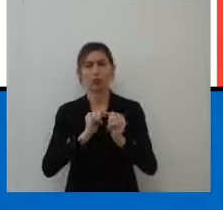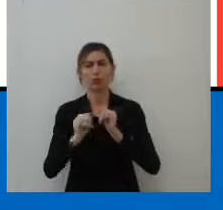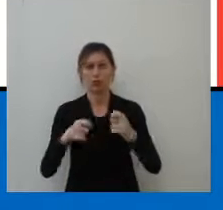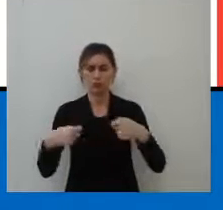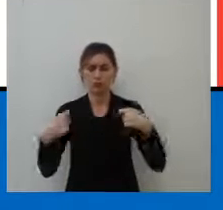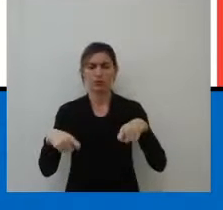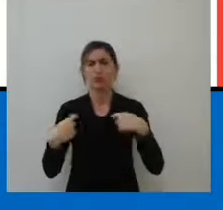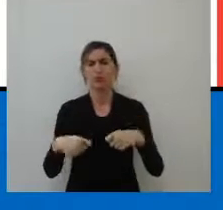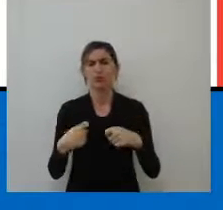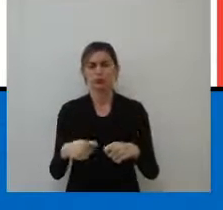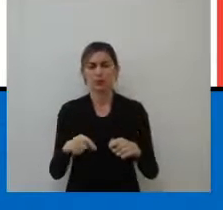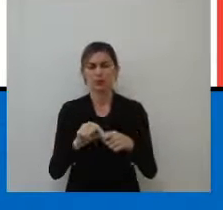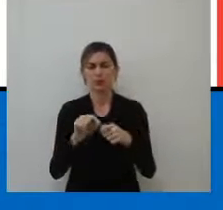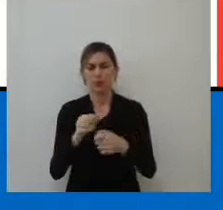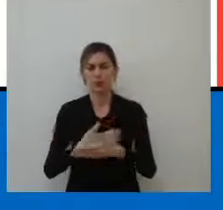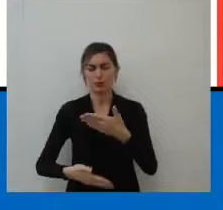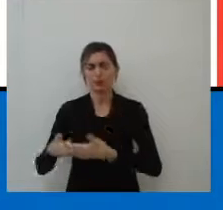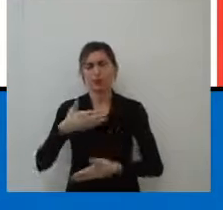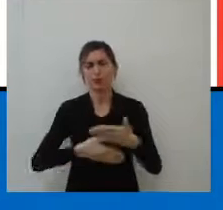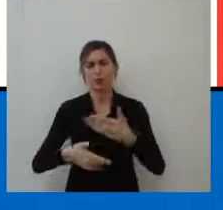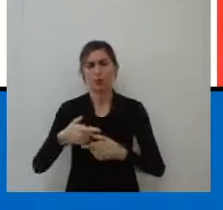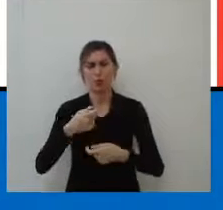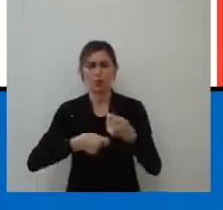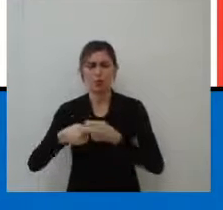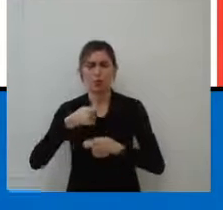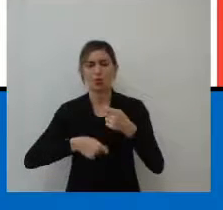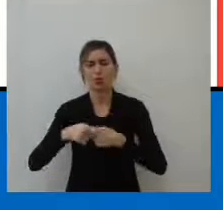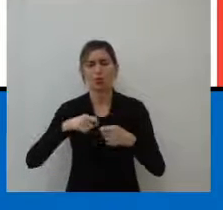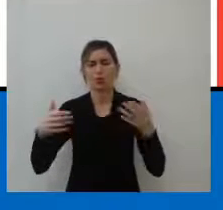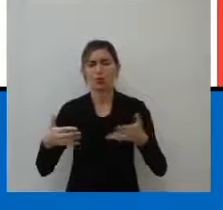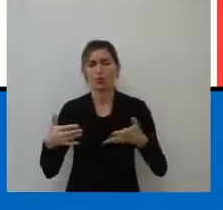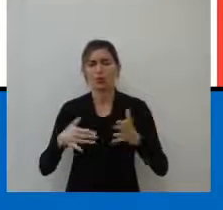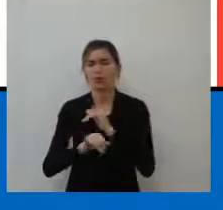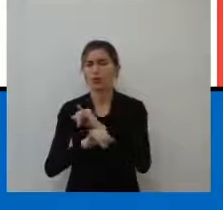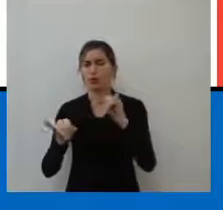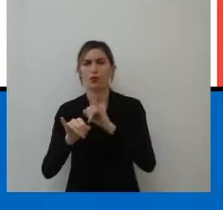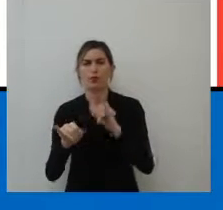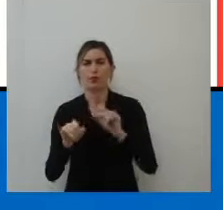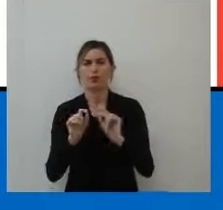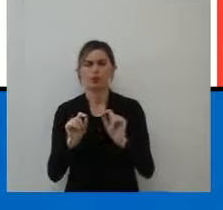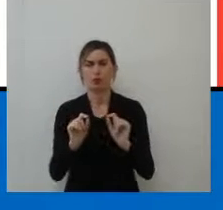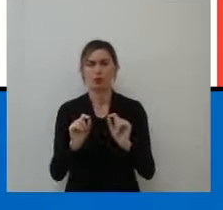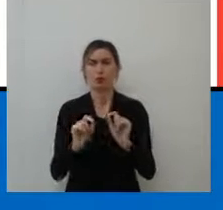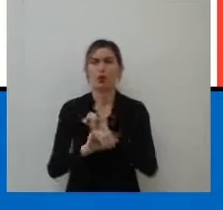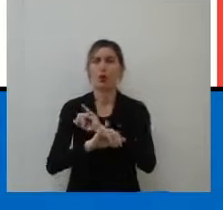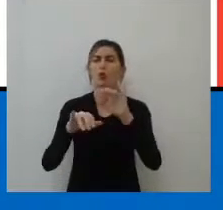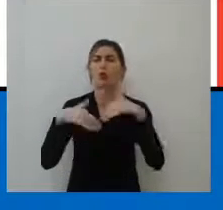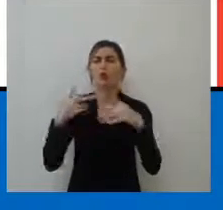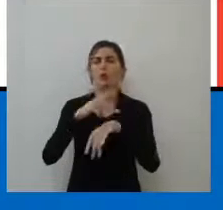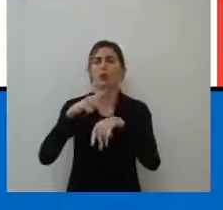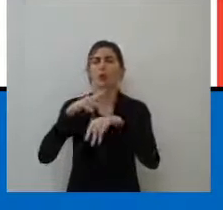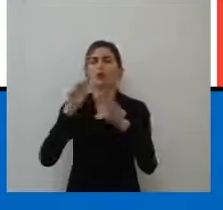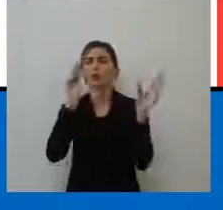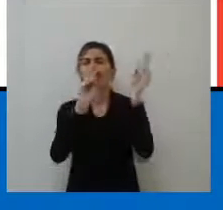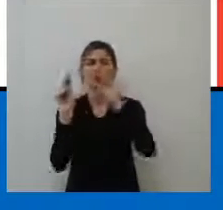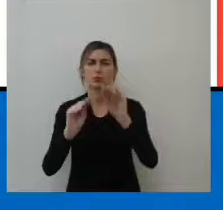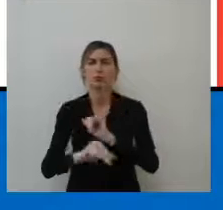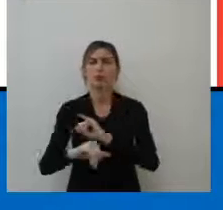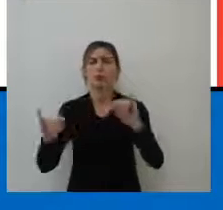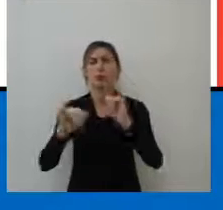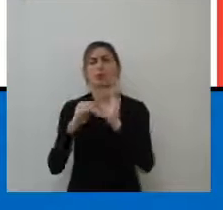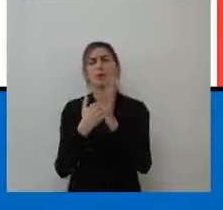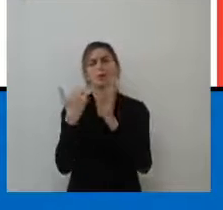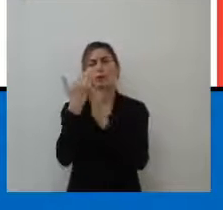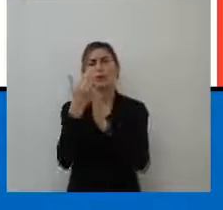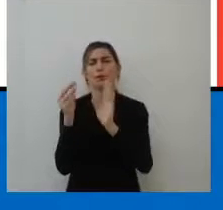precisar mais ter aquela troca, ter aquele comércio. A troca agora vai ser de informação, tá? Qual o país que deixa mais informação disponível, né? Qual o